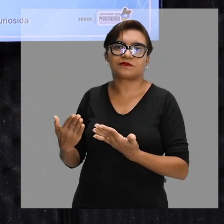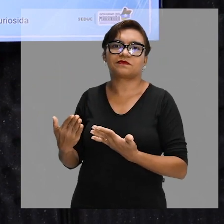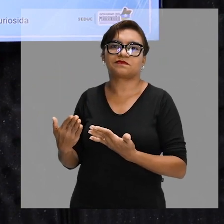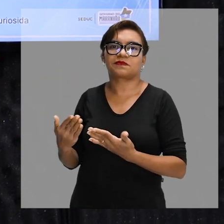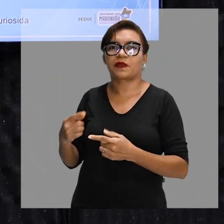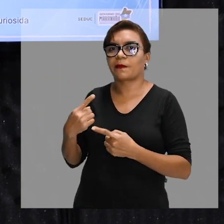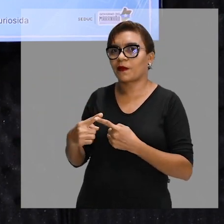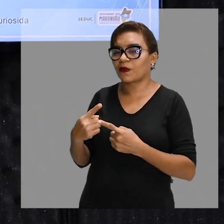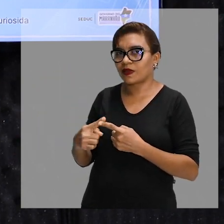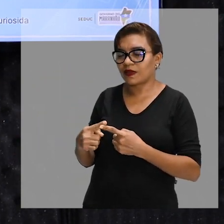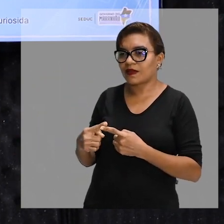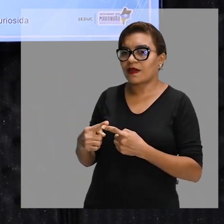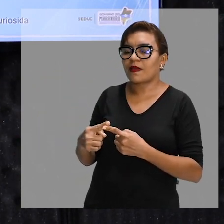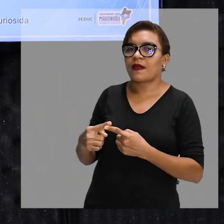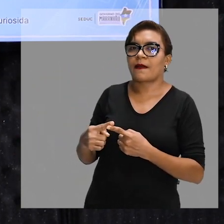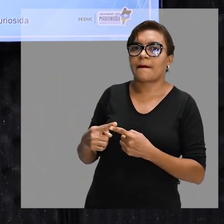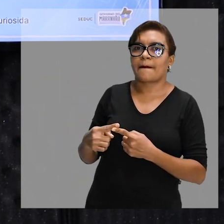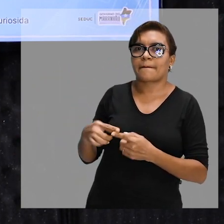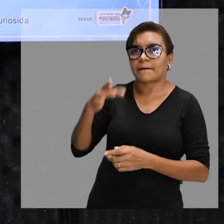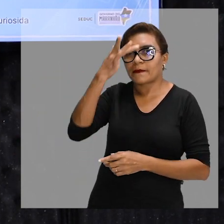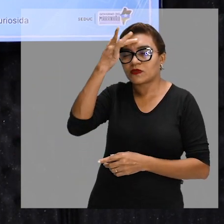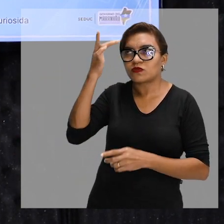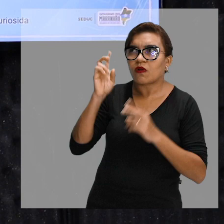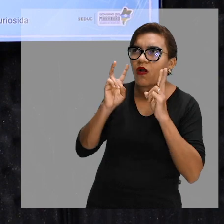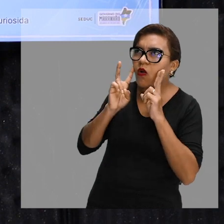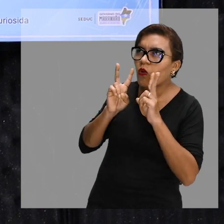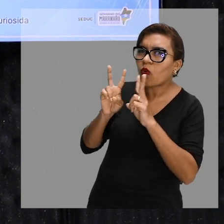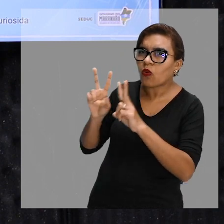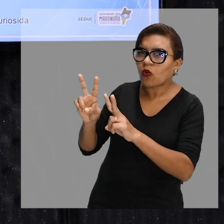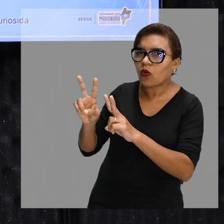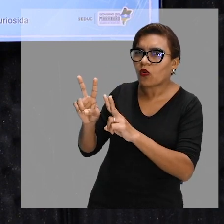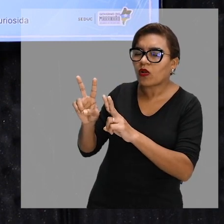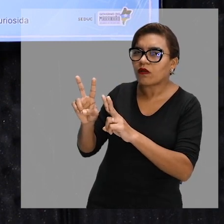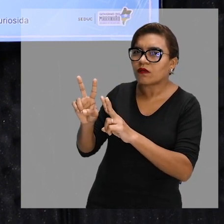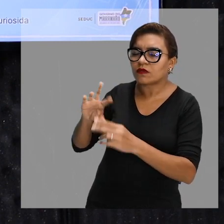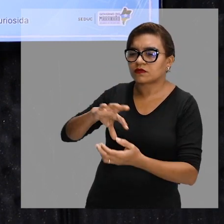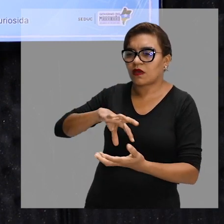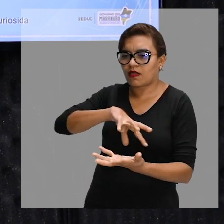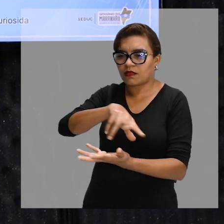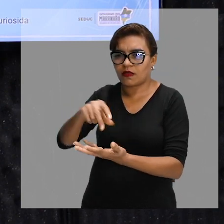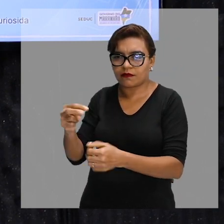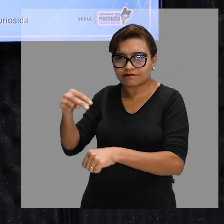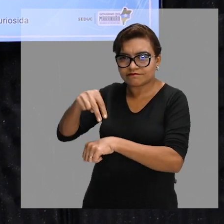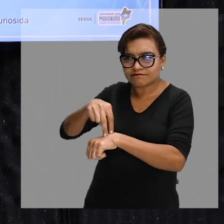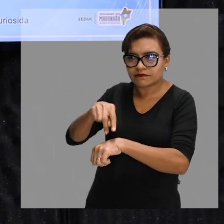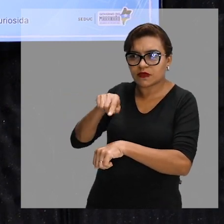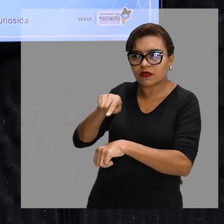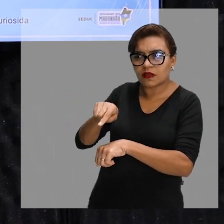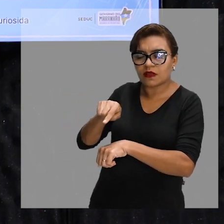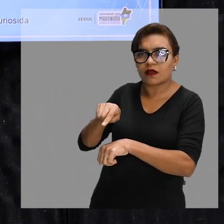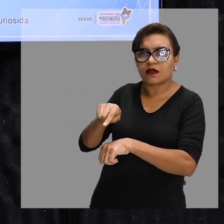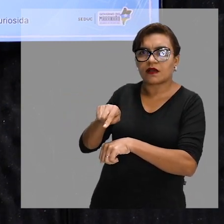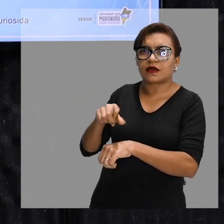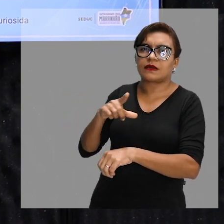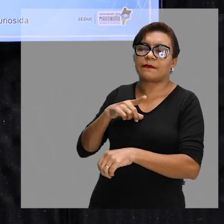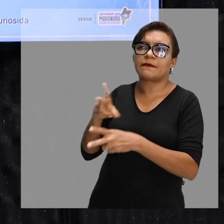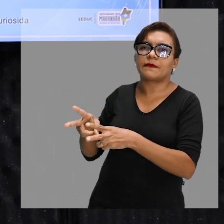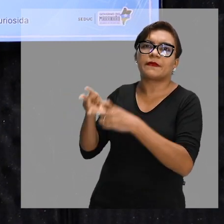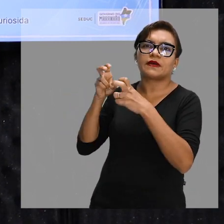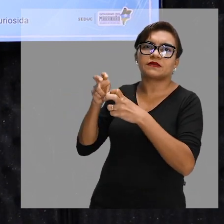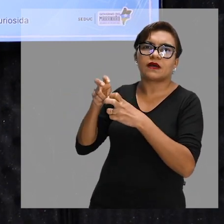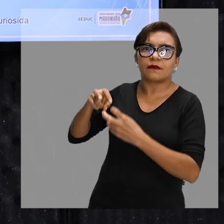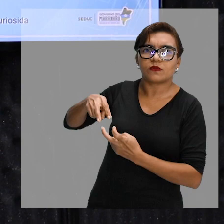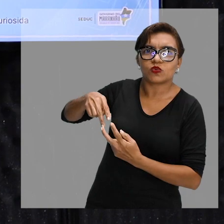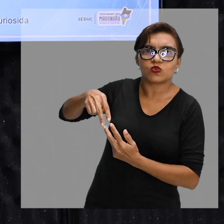em que o observador estiver da Terra, a parte que ele estiver da Terra, será uma área de sombra,